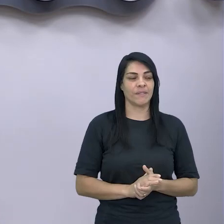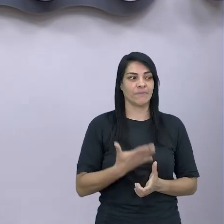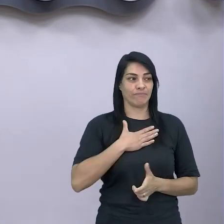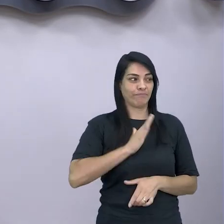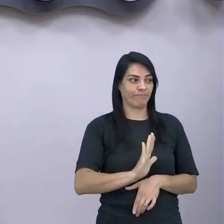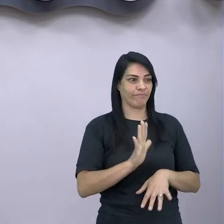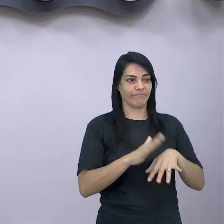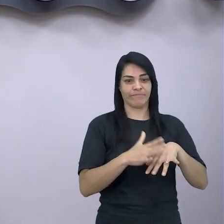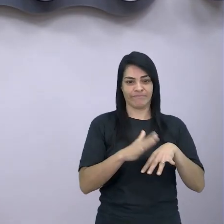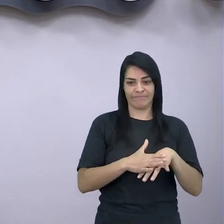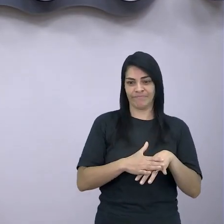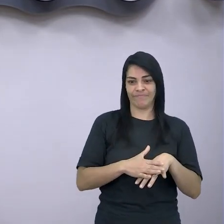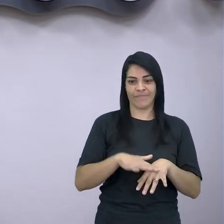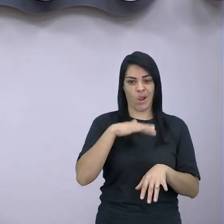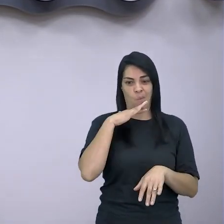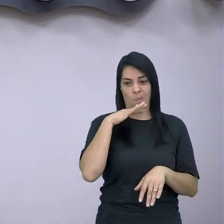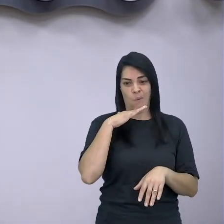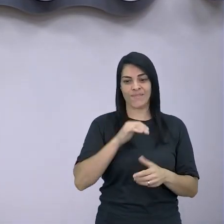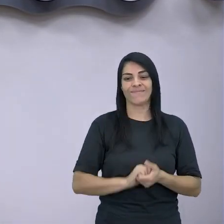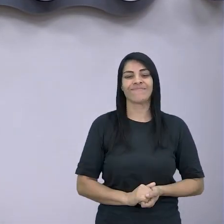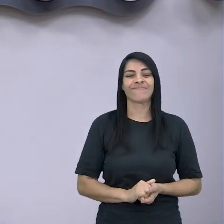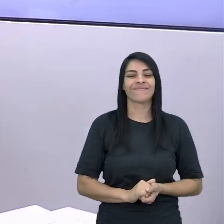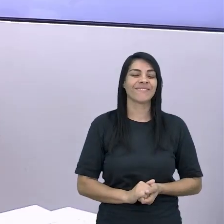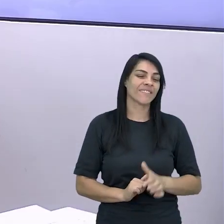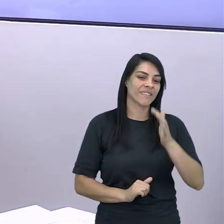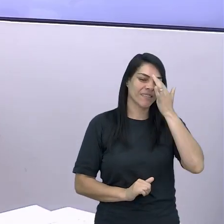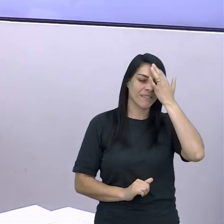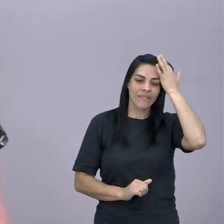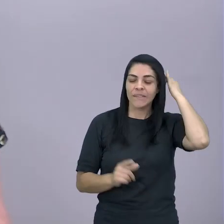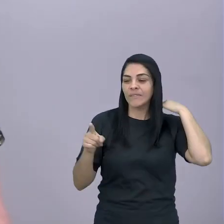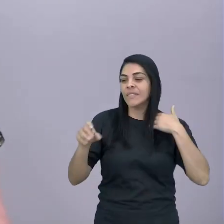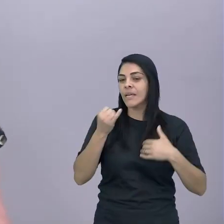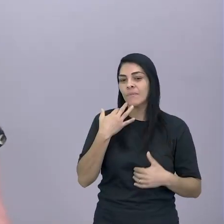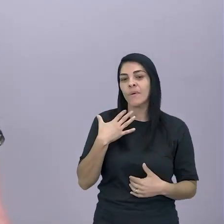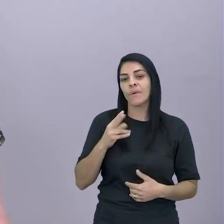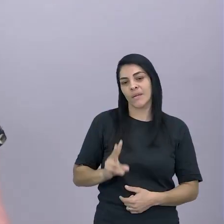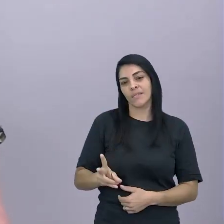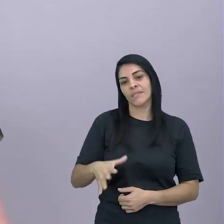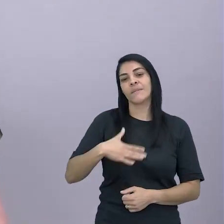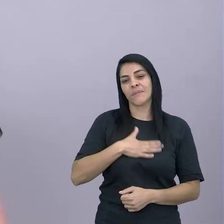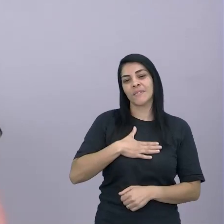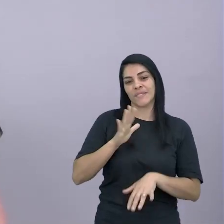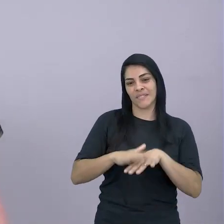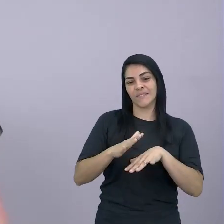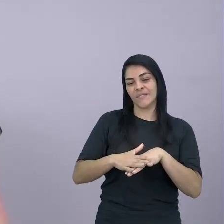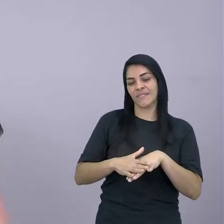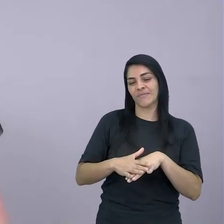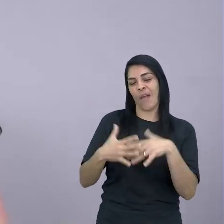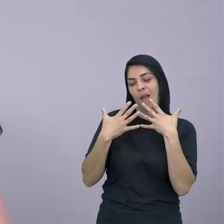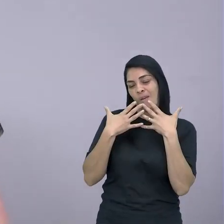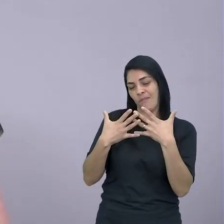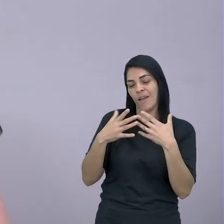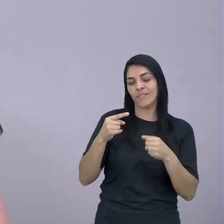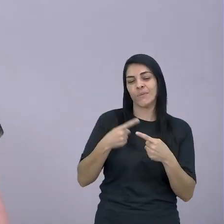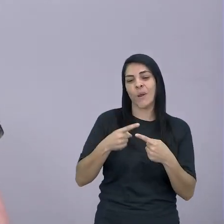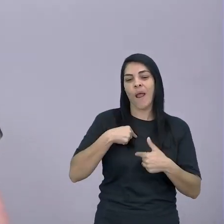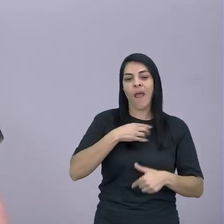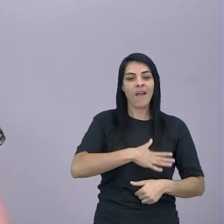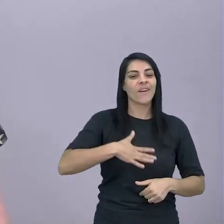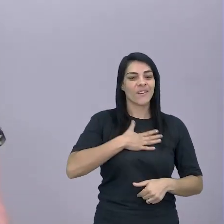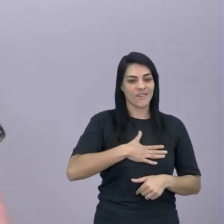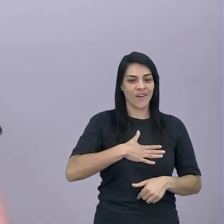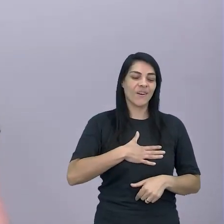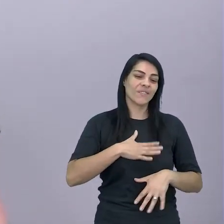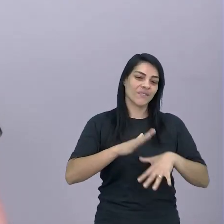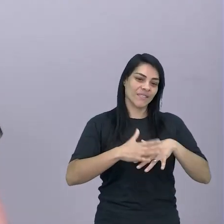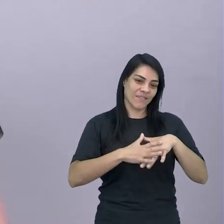aí. Olha, Ale, você é boa de matemática? Eu sempre gostei de matemática, gente. Eu tenho que confessar que eu adoro matemática,